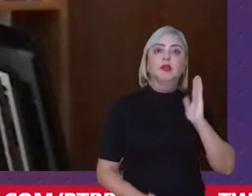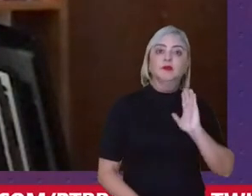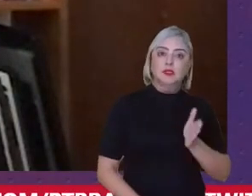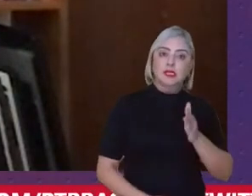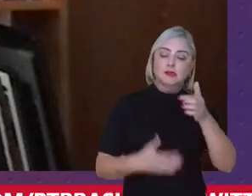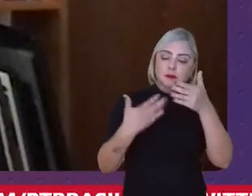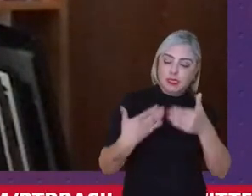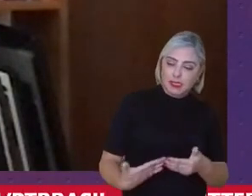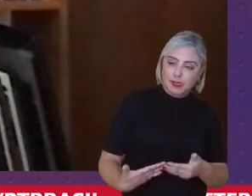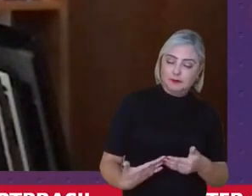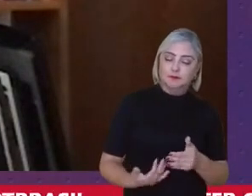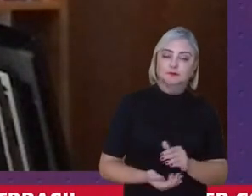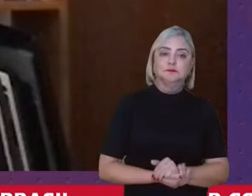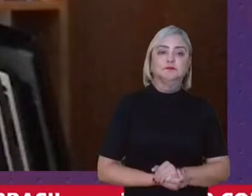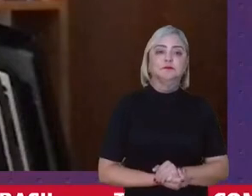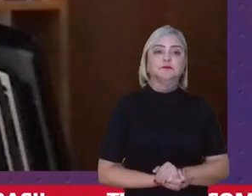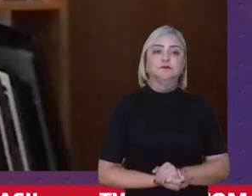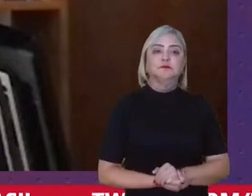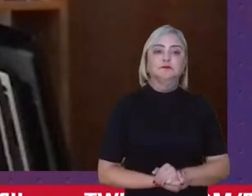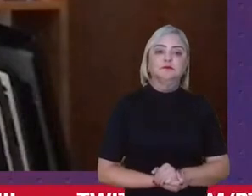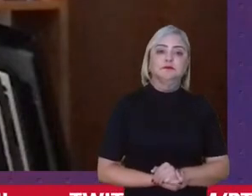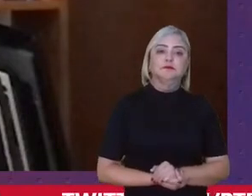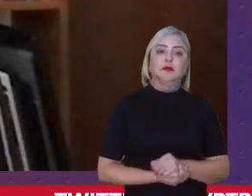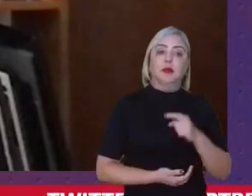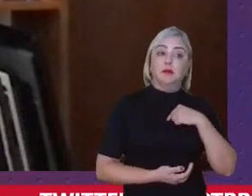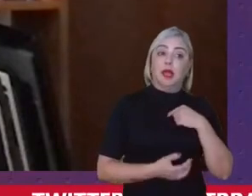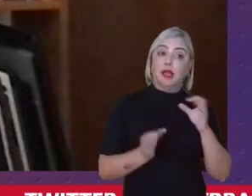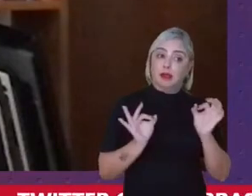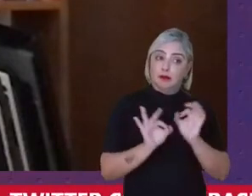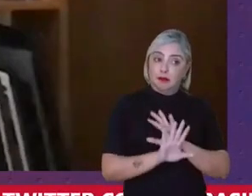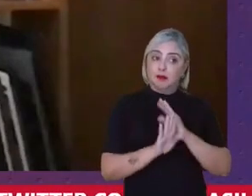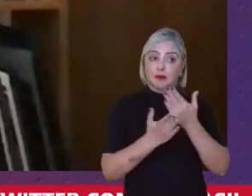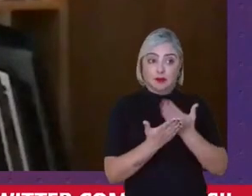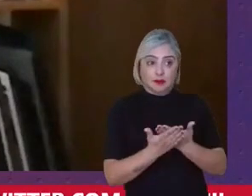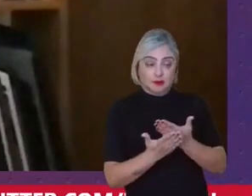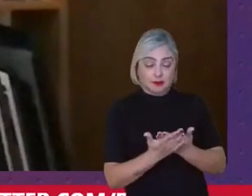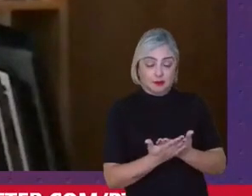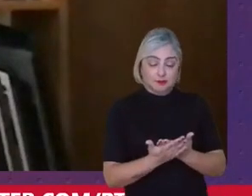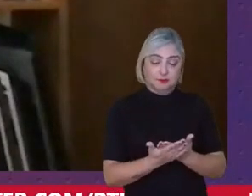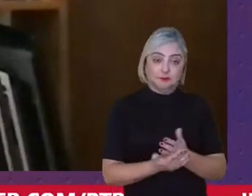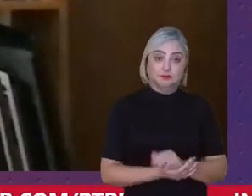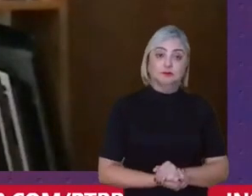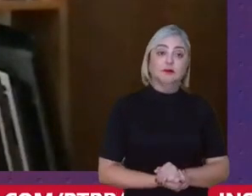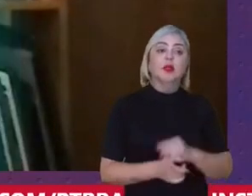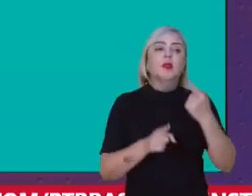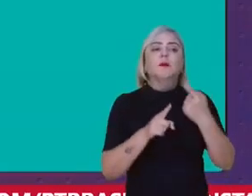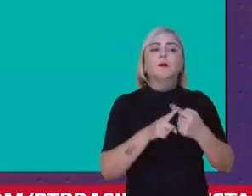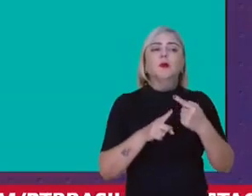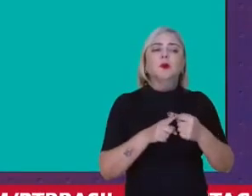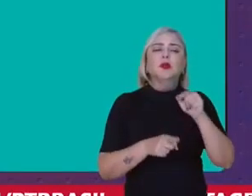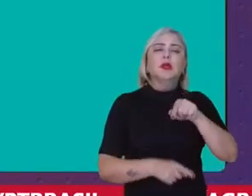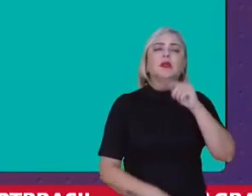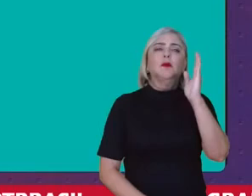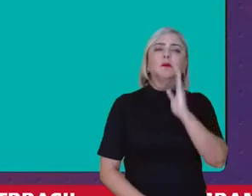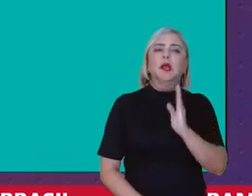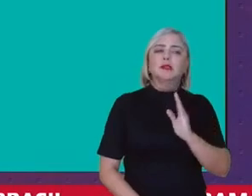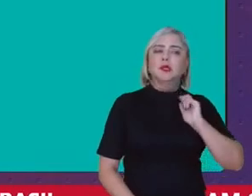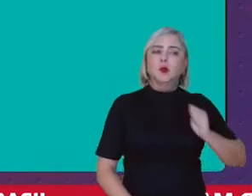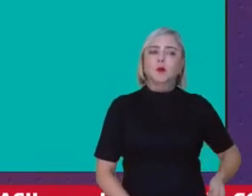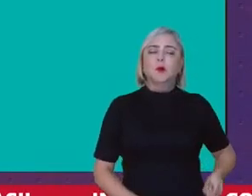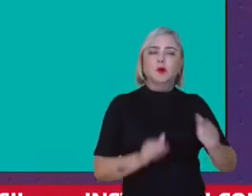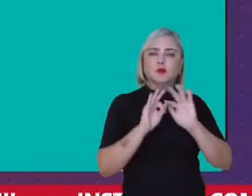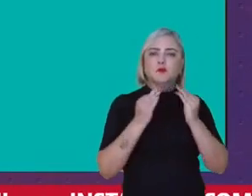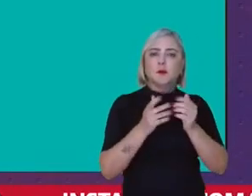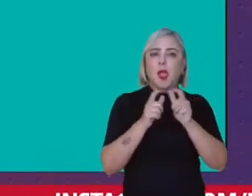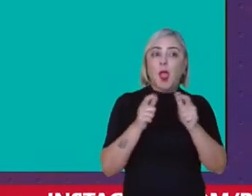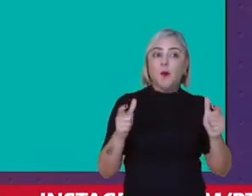estava falando no começo, para a gente ir fechando a nossa aula, né? Por que o Brasil, que o Bolsa Família é